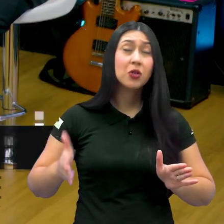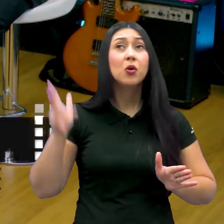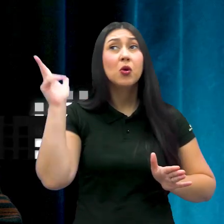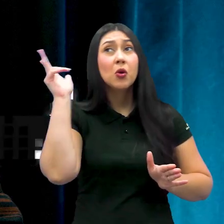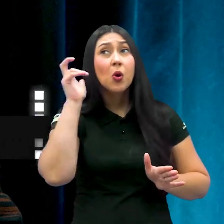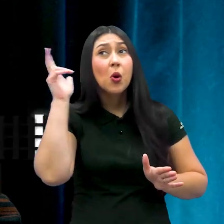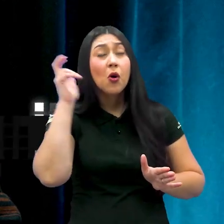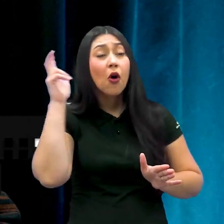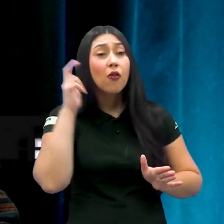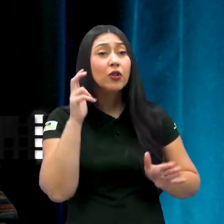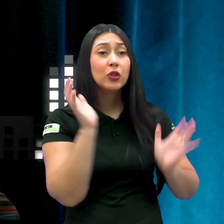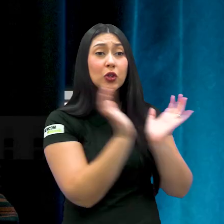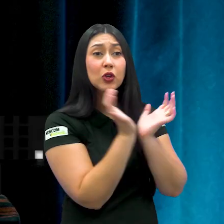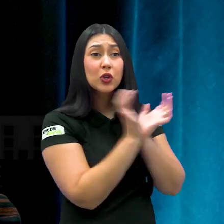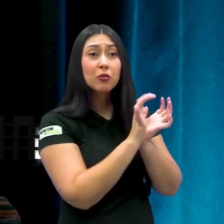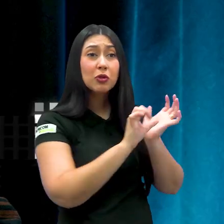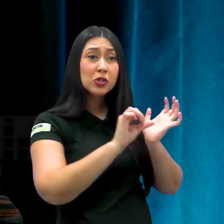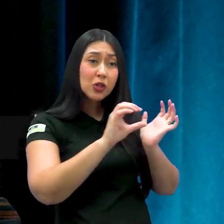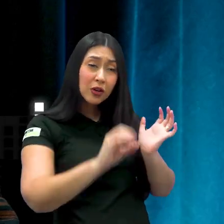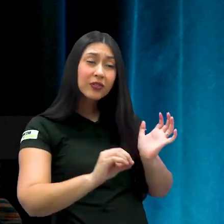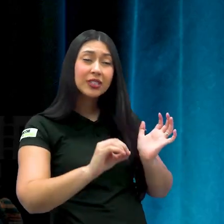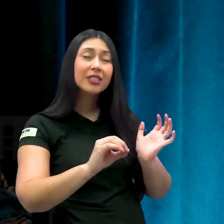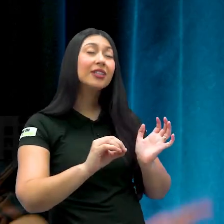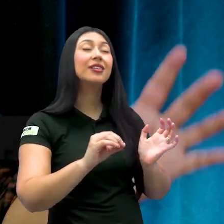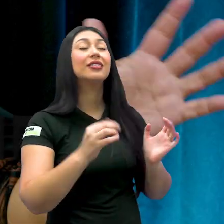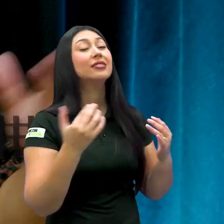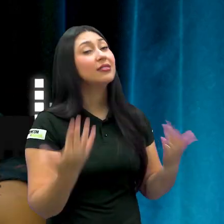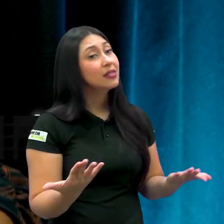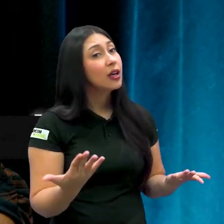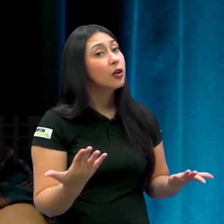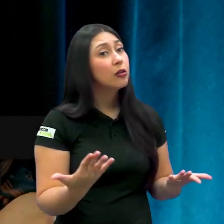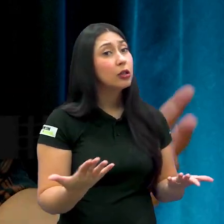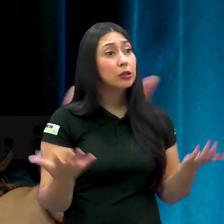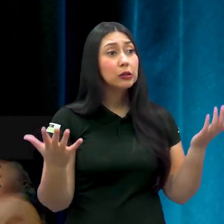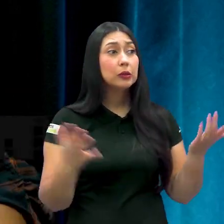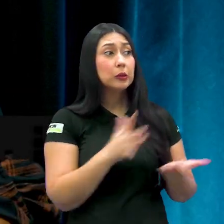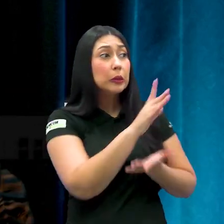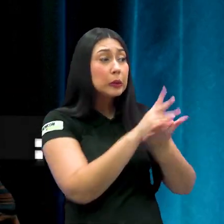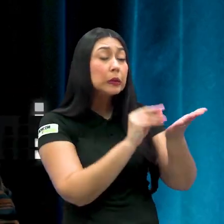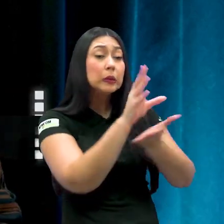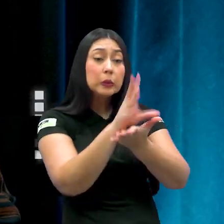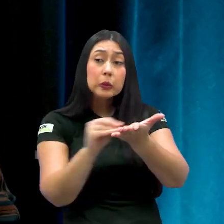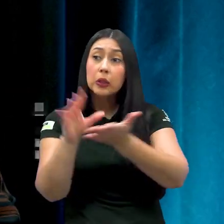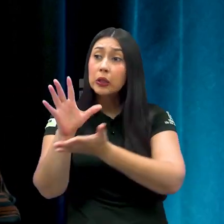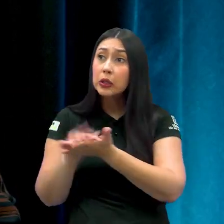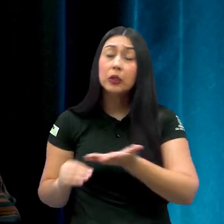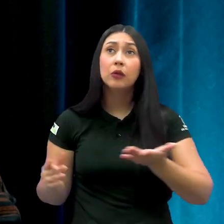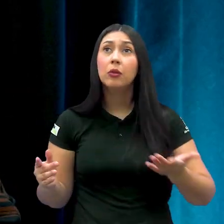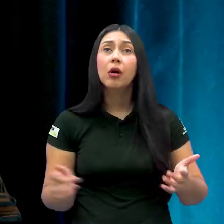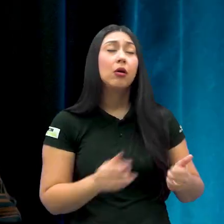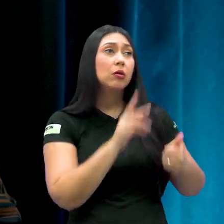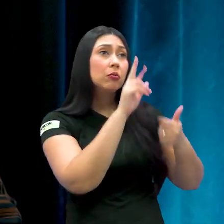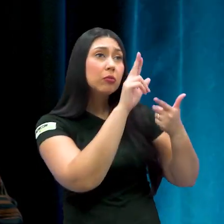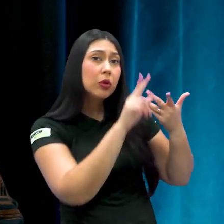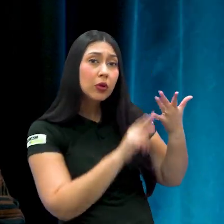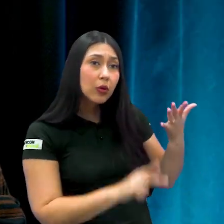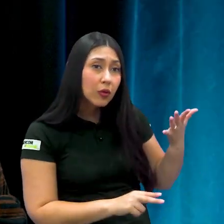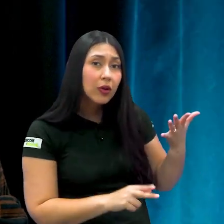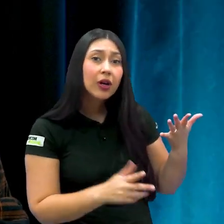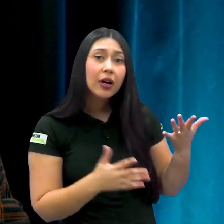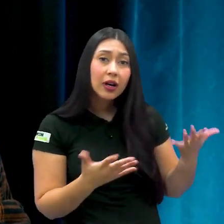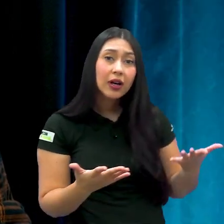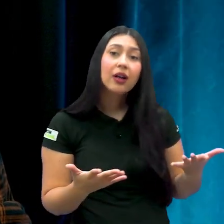cresceu ouvindo bandas dos anos 90, cresci nos anos 90, então toda a minha influência é Sonic Youth,